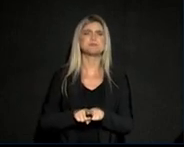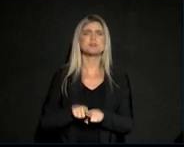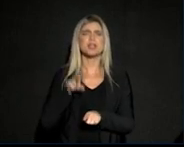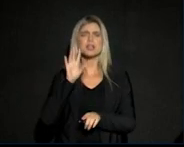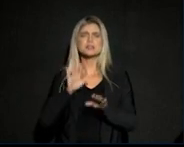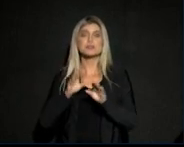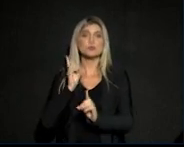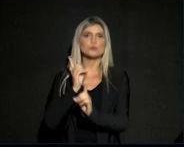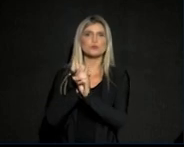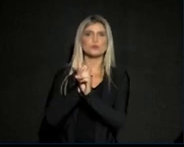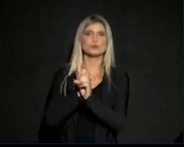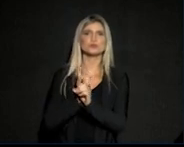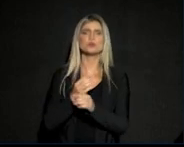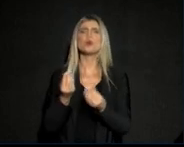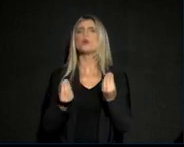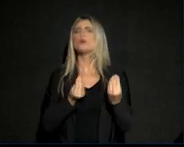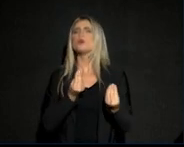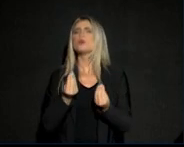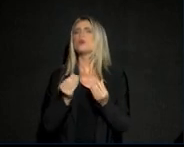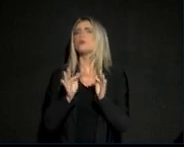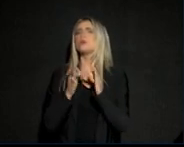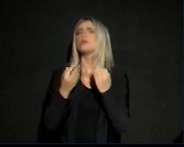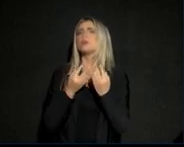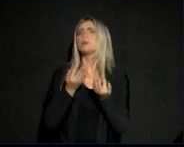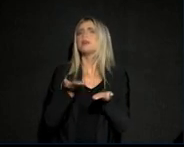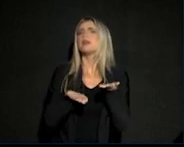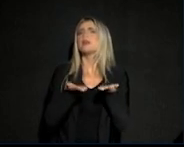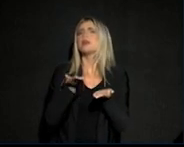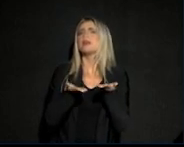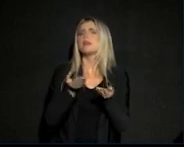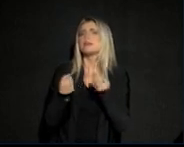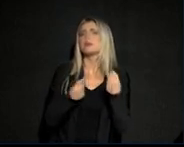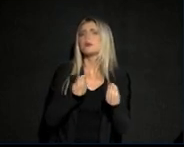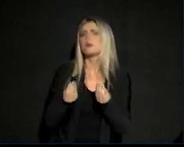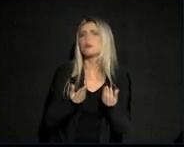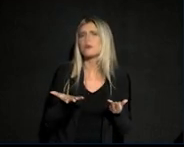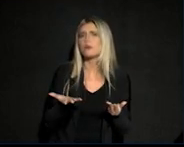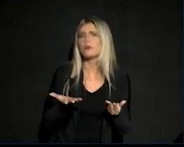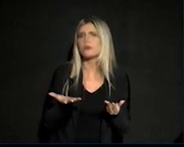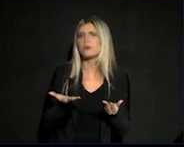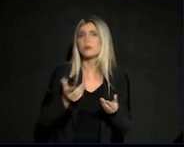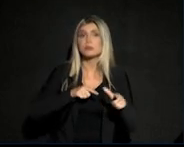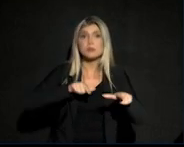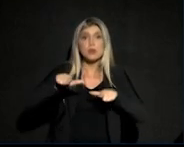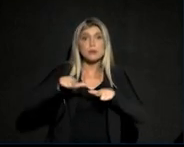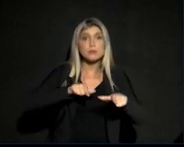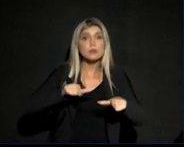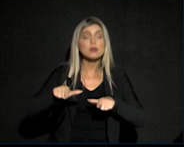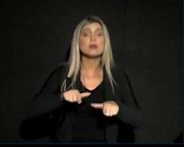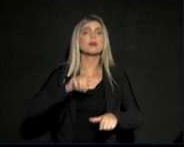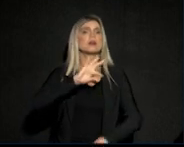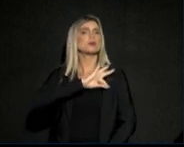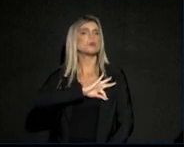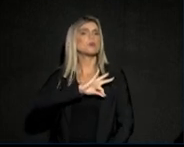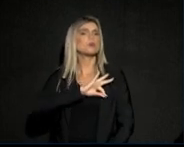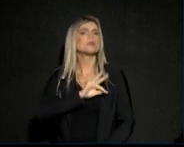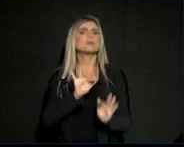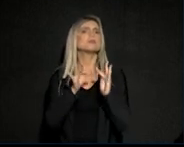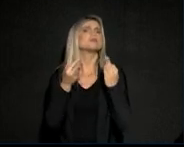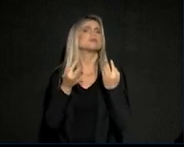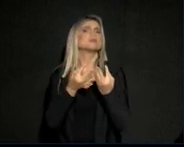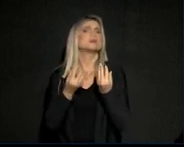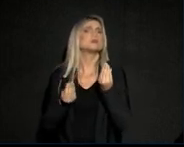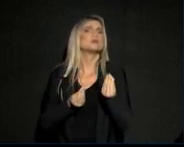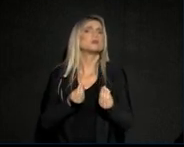e como é que a família se equilibram e se revezam na geração de renda e na divisão de trabalho da empresa